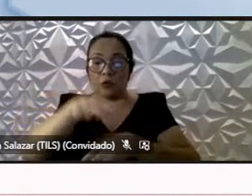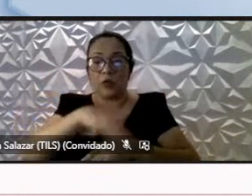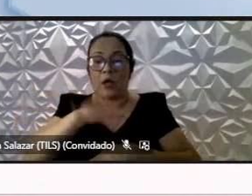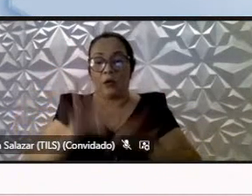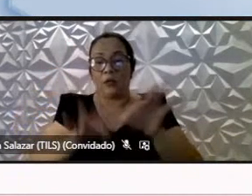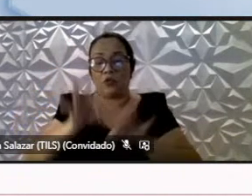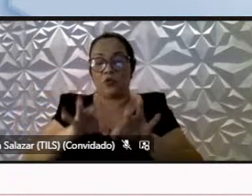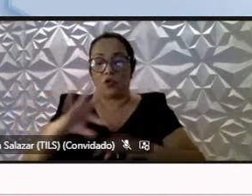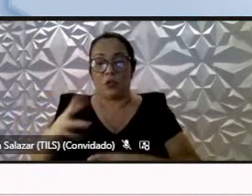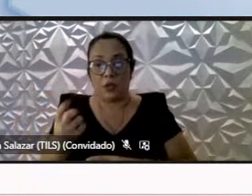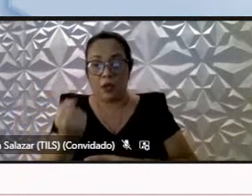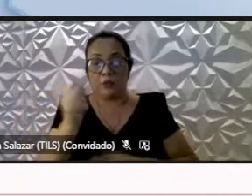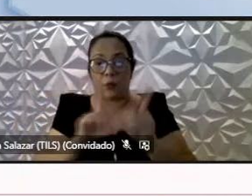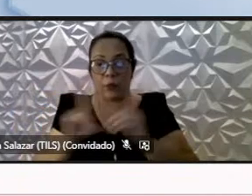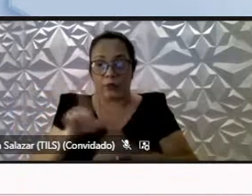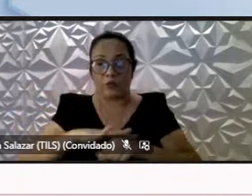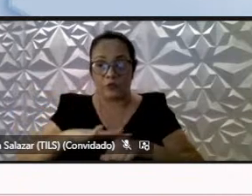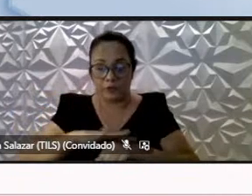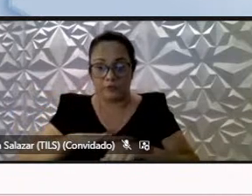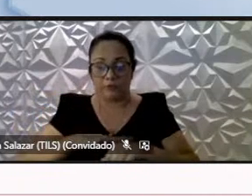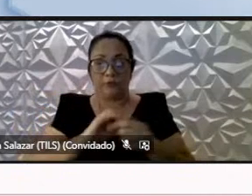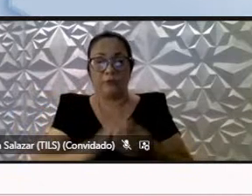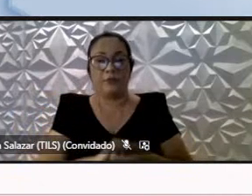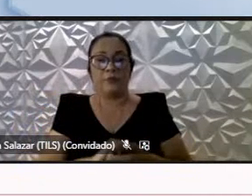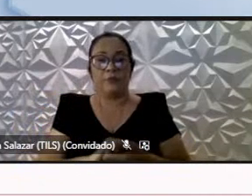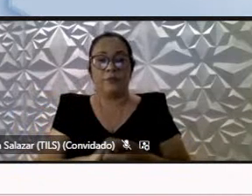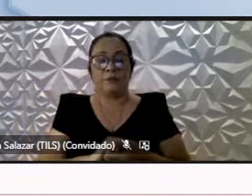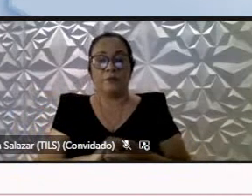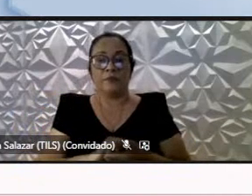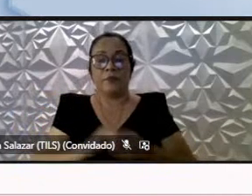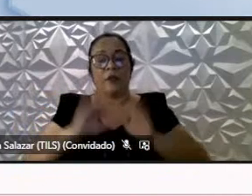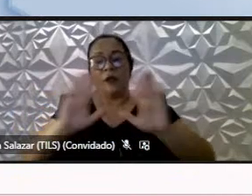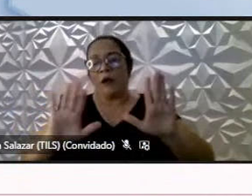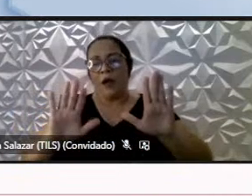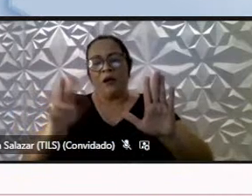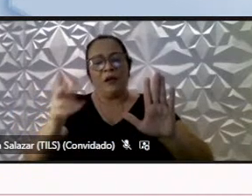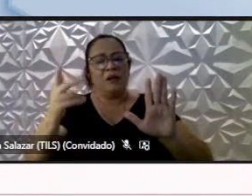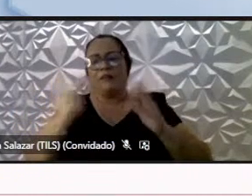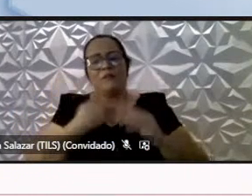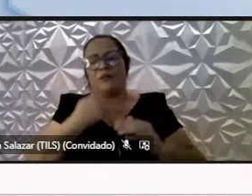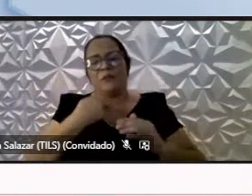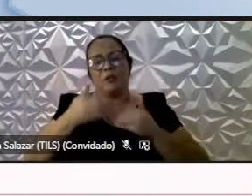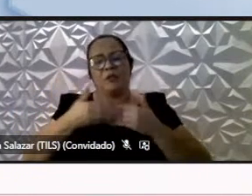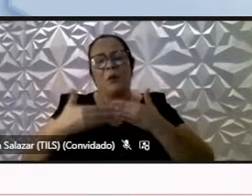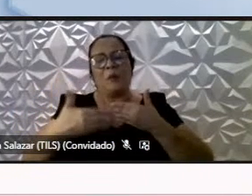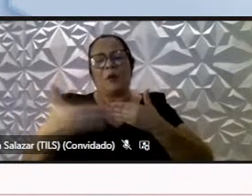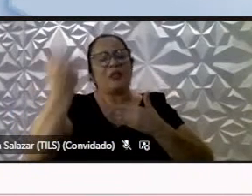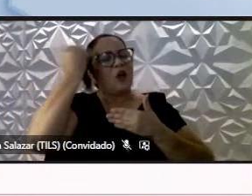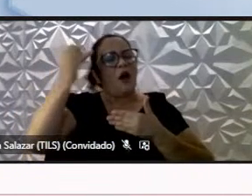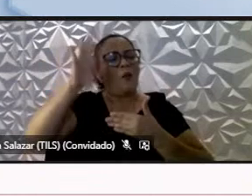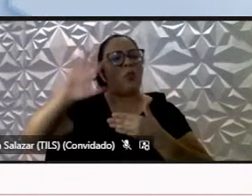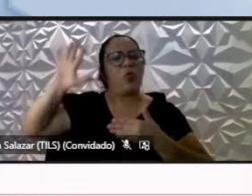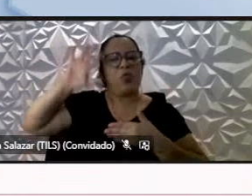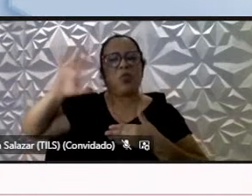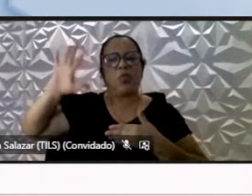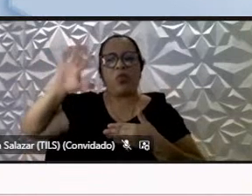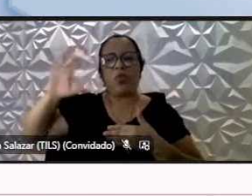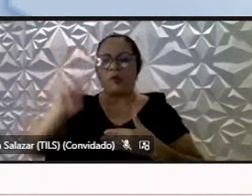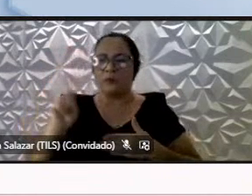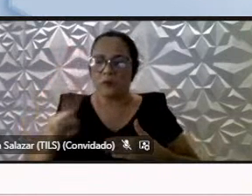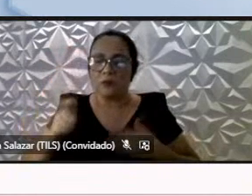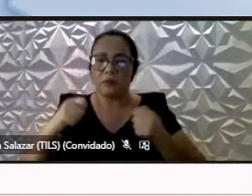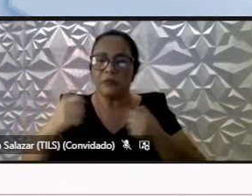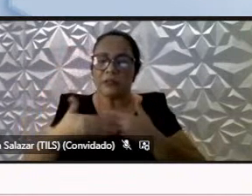process. It must be based on evidence. Mas ele não pode ser um procedimento somente idealista. Ele precisa sim ser baseado